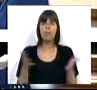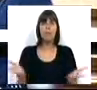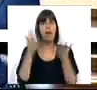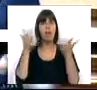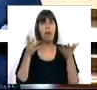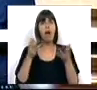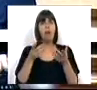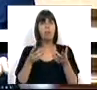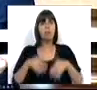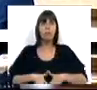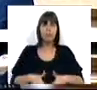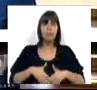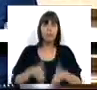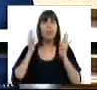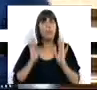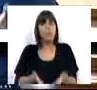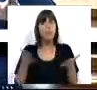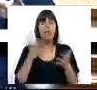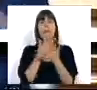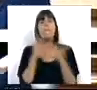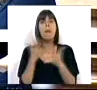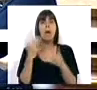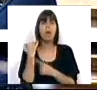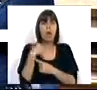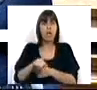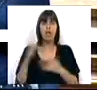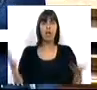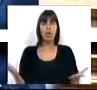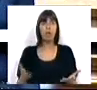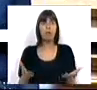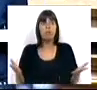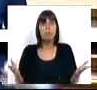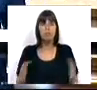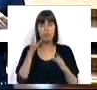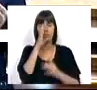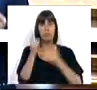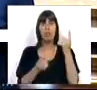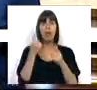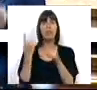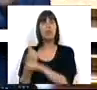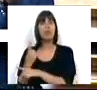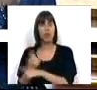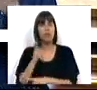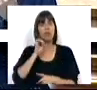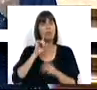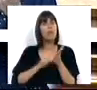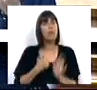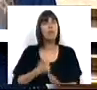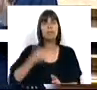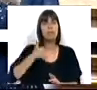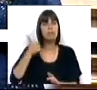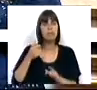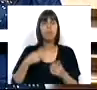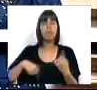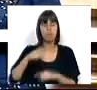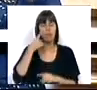da taxa de natalidade e de fecundidade, e a maioria rejeitou. E, portanto, quando há determinadas coisas que são fulcrais,